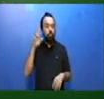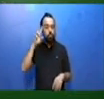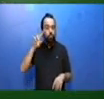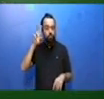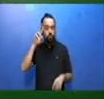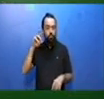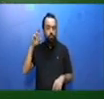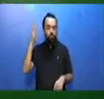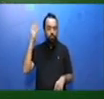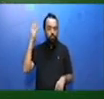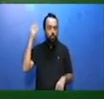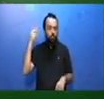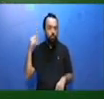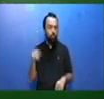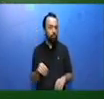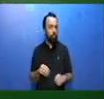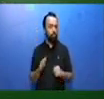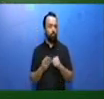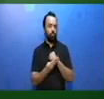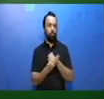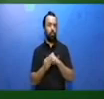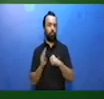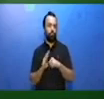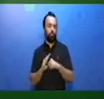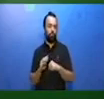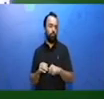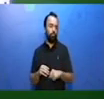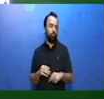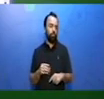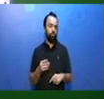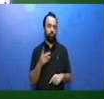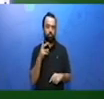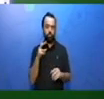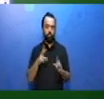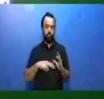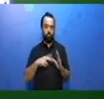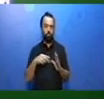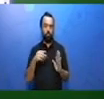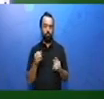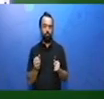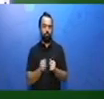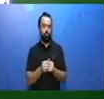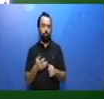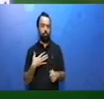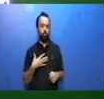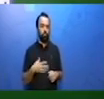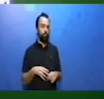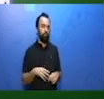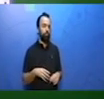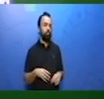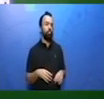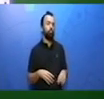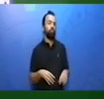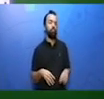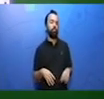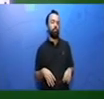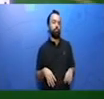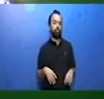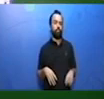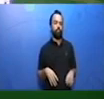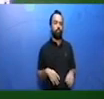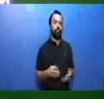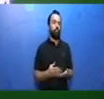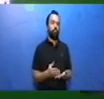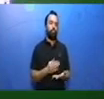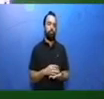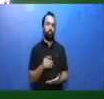de Higienópolis, que existe até hoje, tá? Vamos acompanhar a leitura com a professora? Página 116,